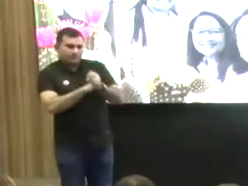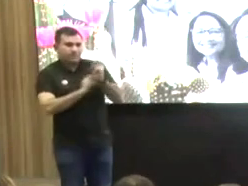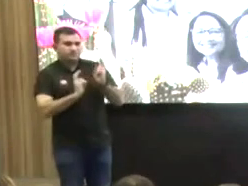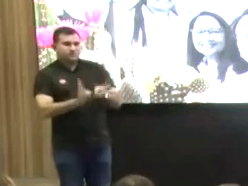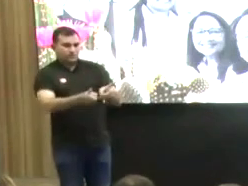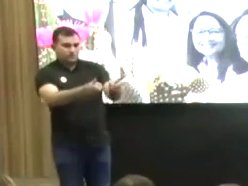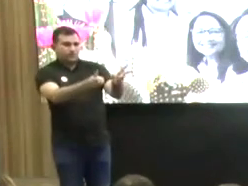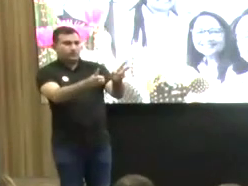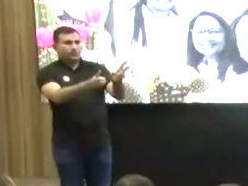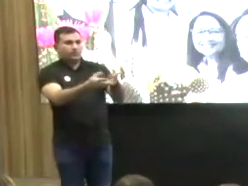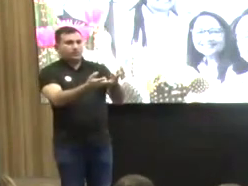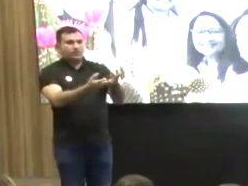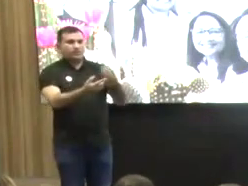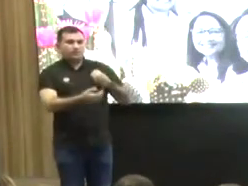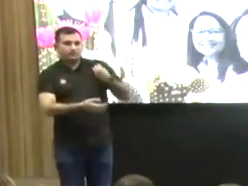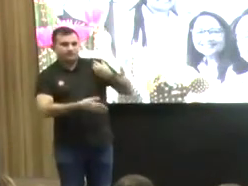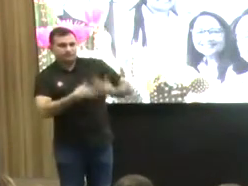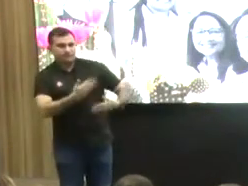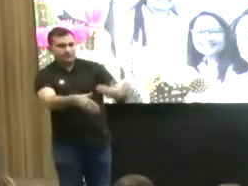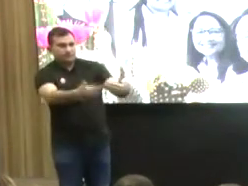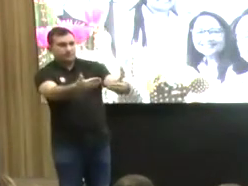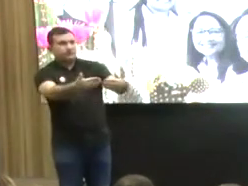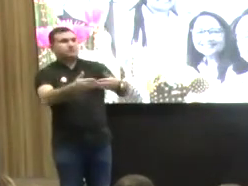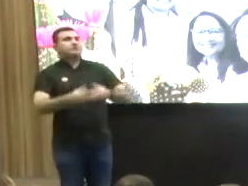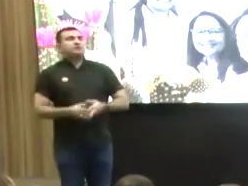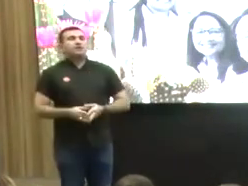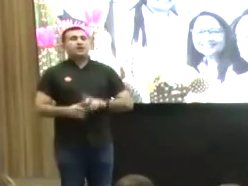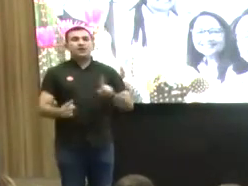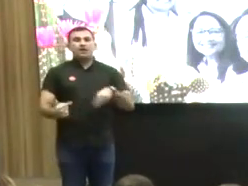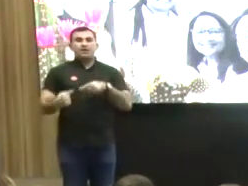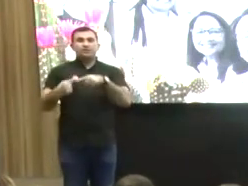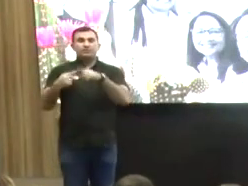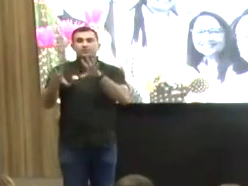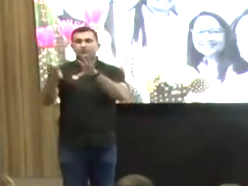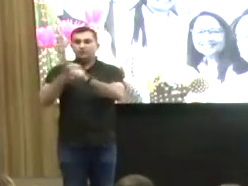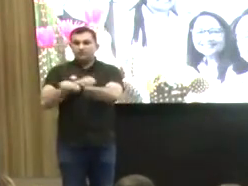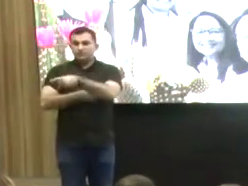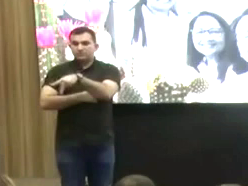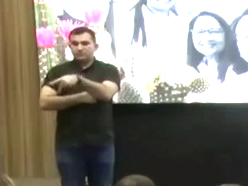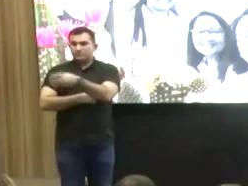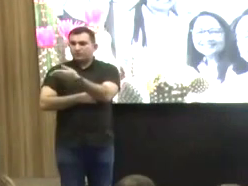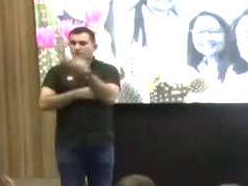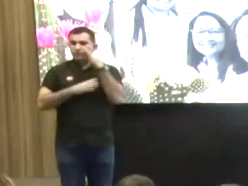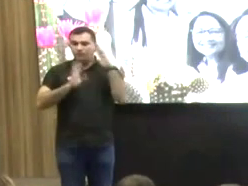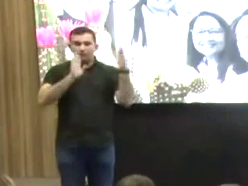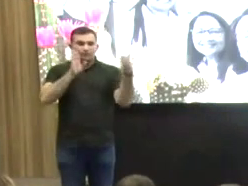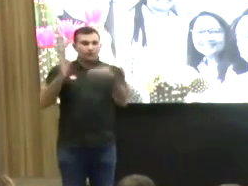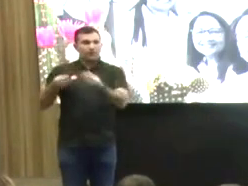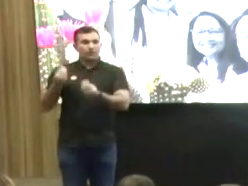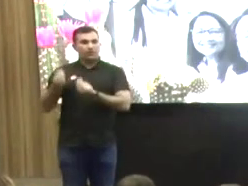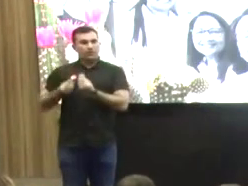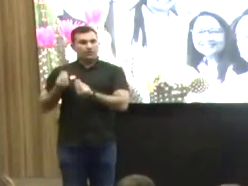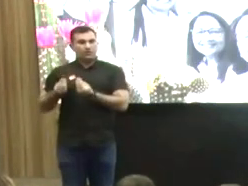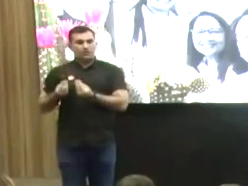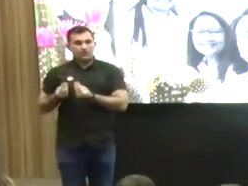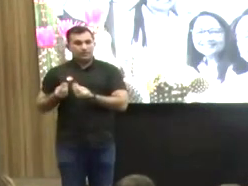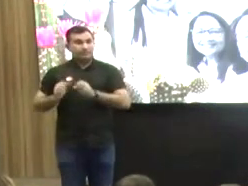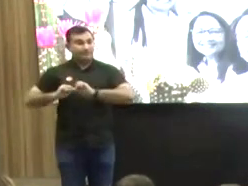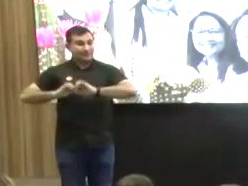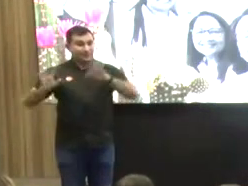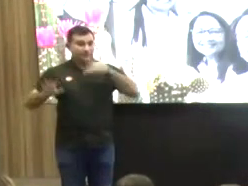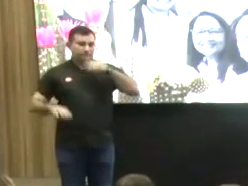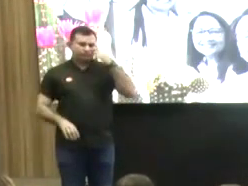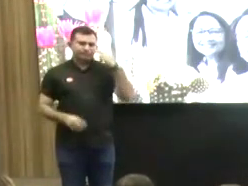permanente, continuada ao longo da vida, se coloca para a formação docente, né? E é claro, eu